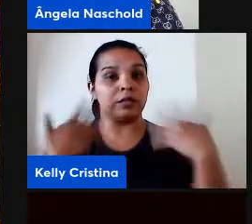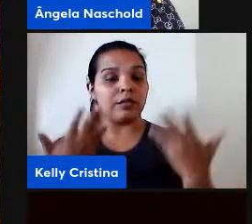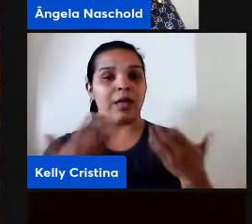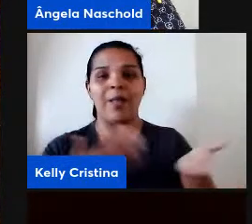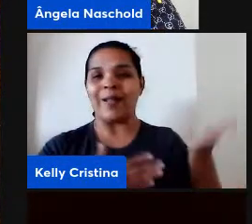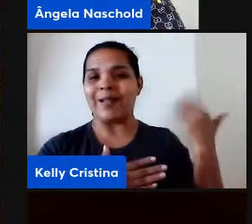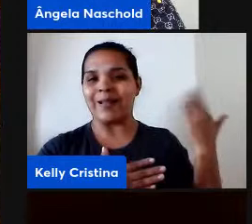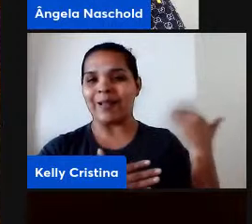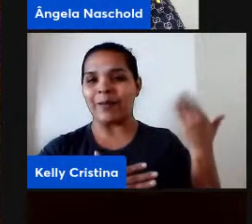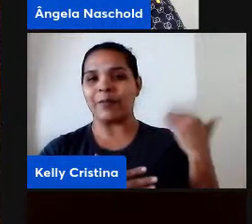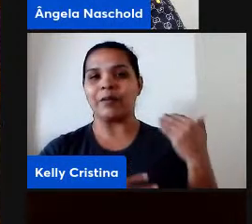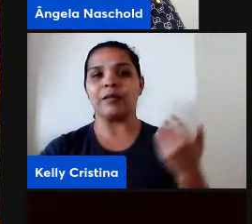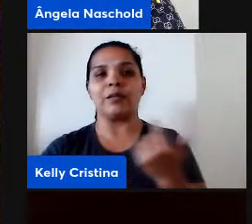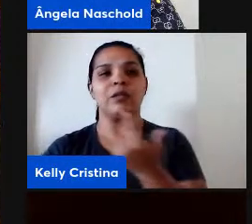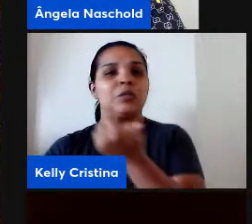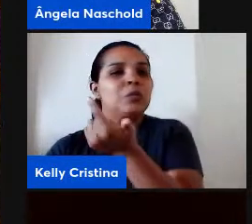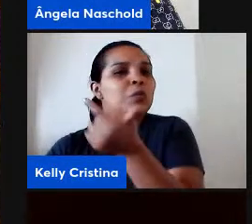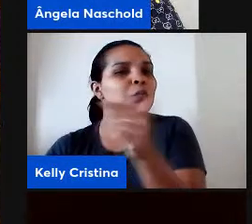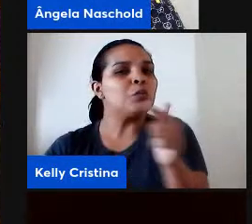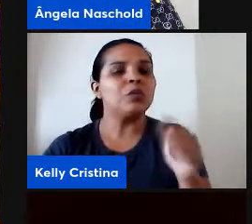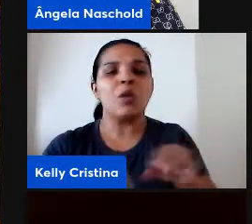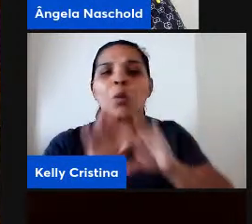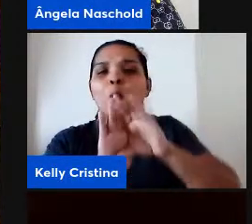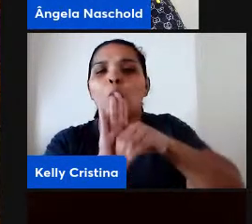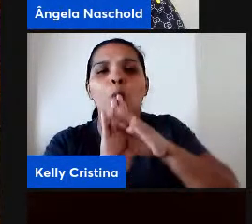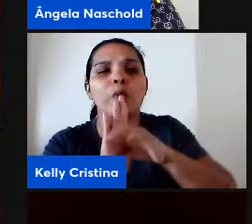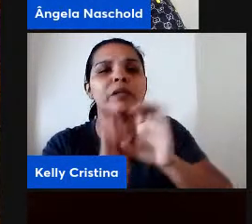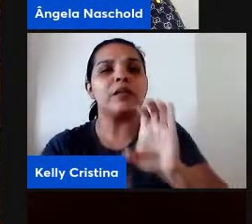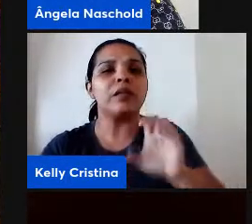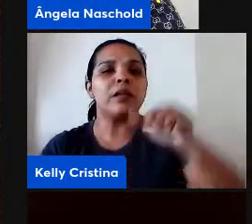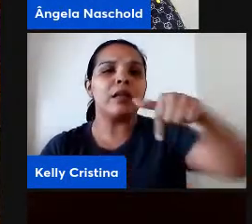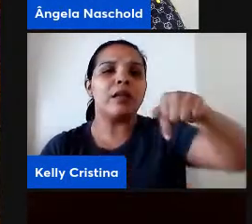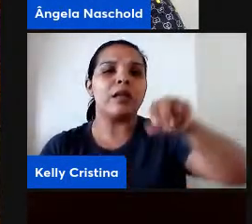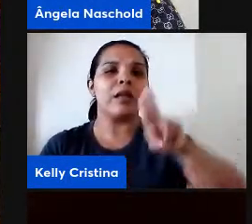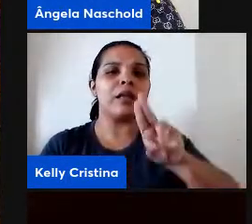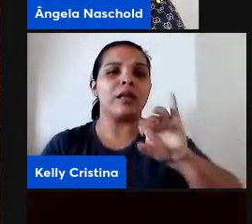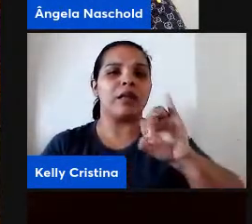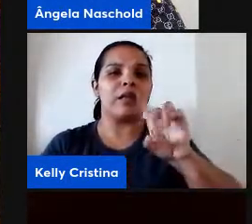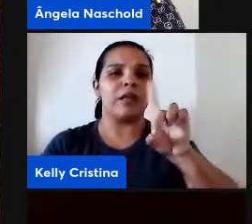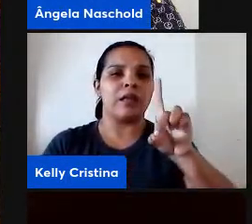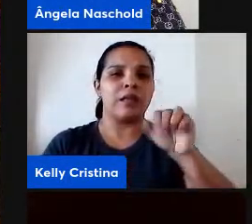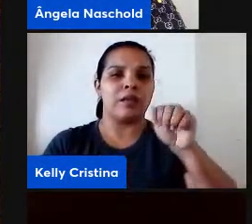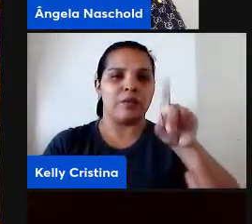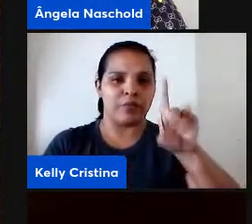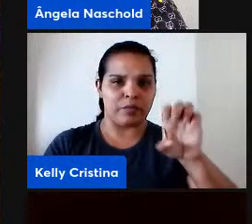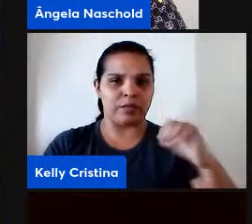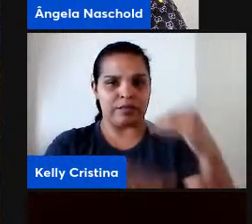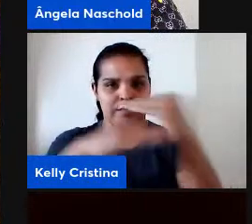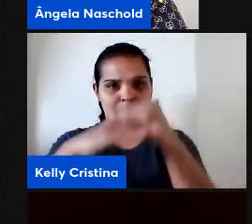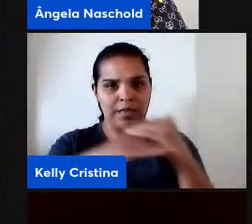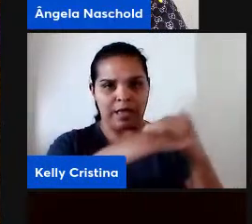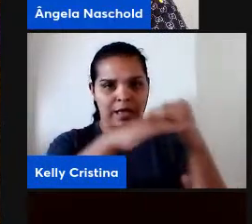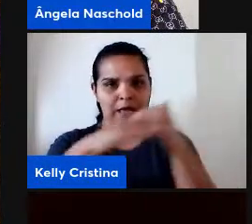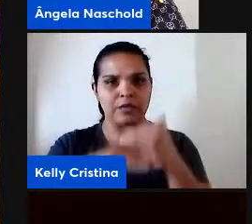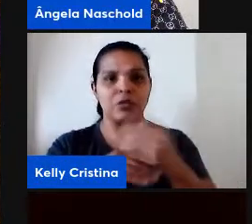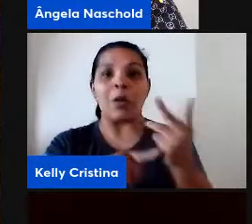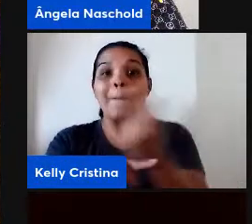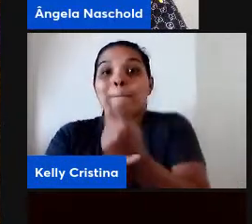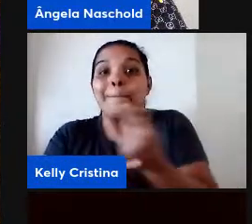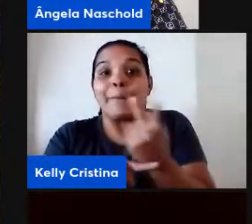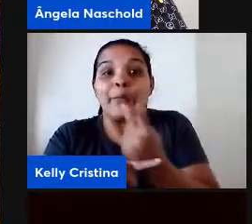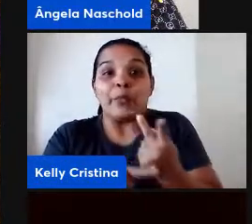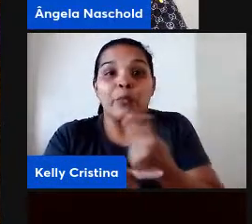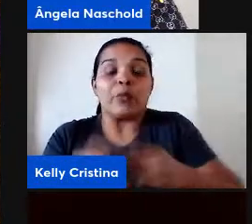época, não se discutia o conceito de equidade. Então, eu acho que não cabe a gente procurar no conceito